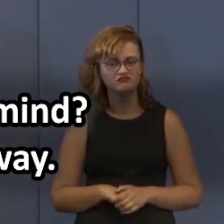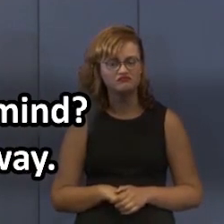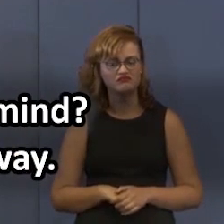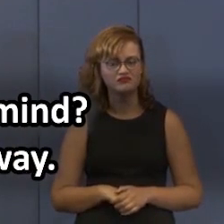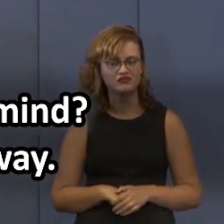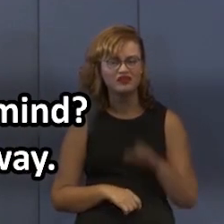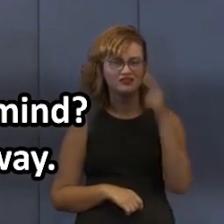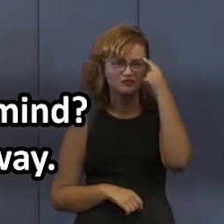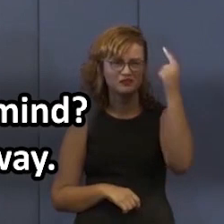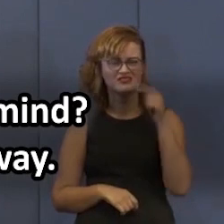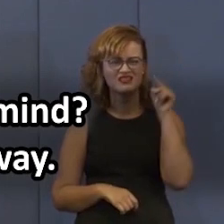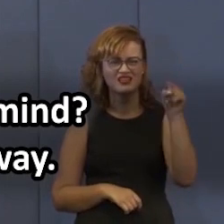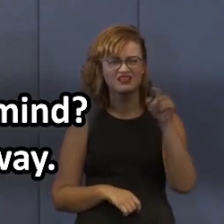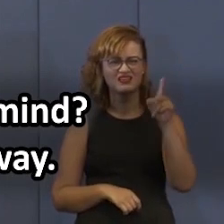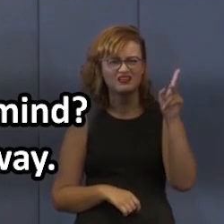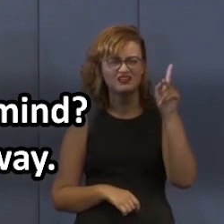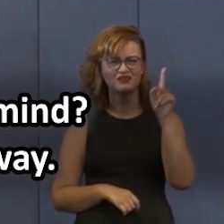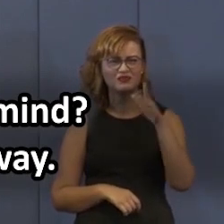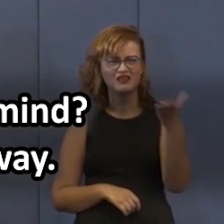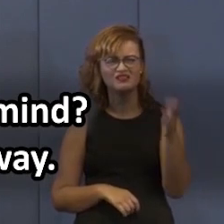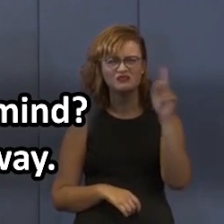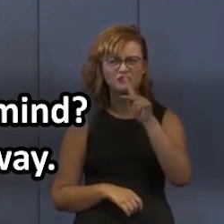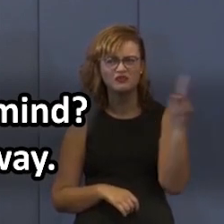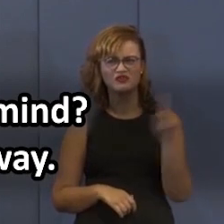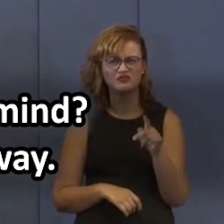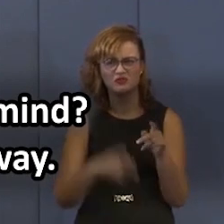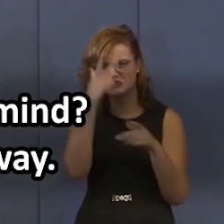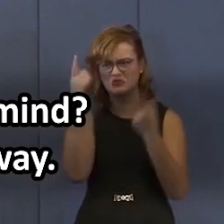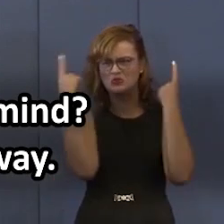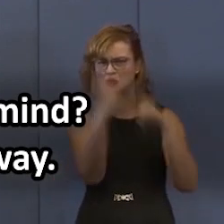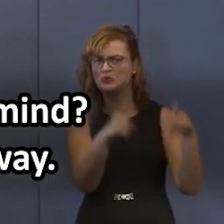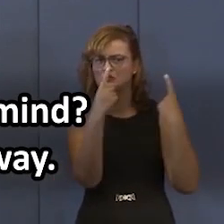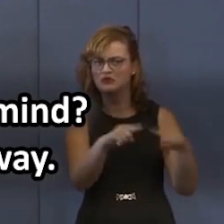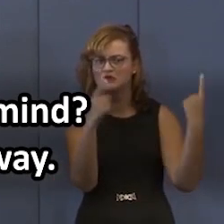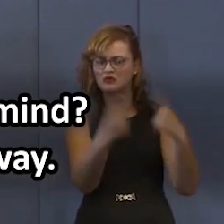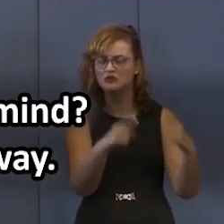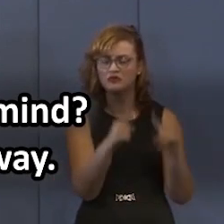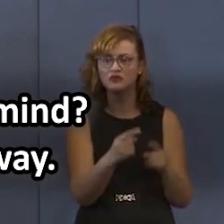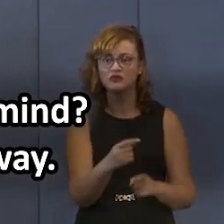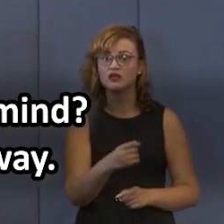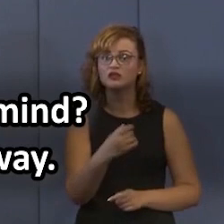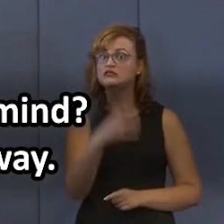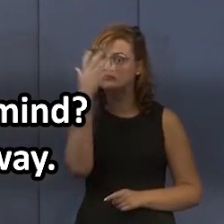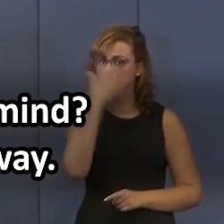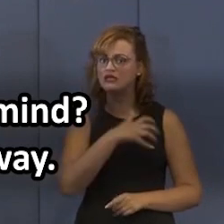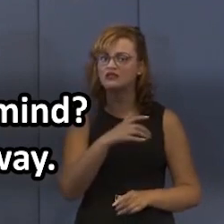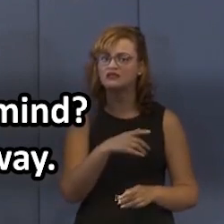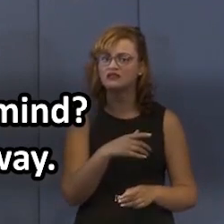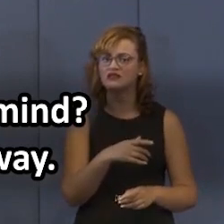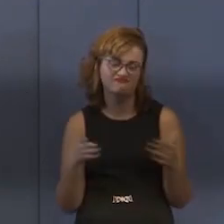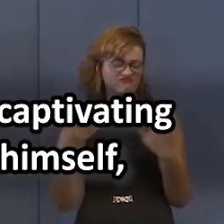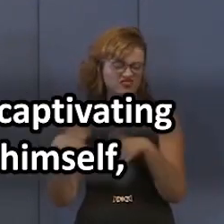que tem na cabeça um homem como Yoram Razzoni, que vem sendo atacado de uma maneira profunda e